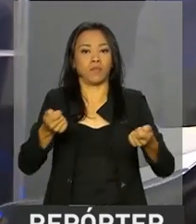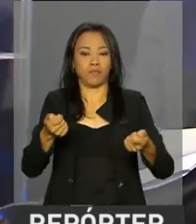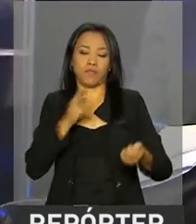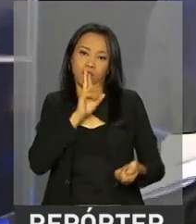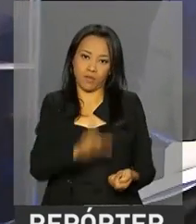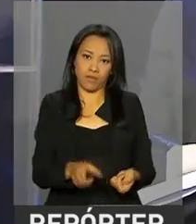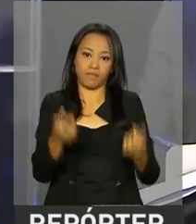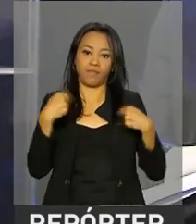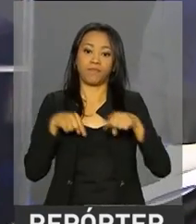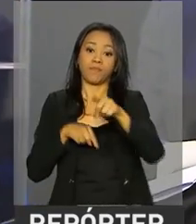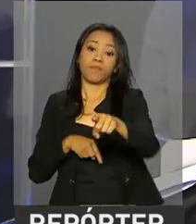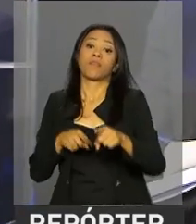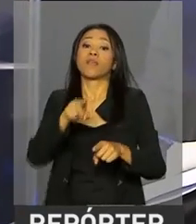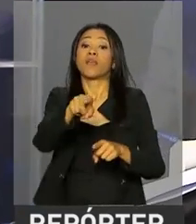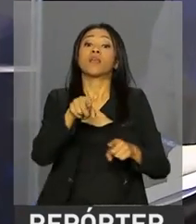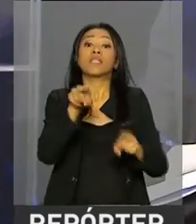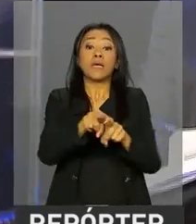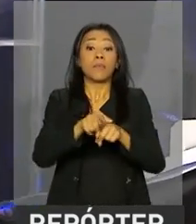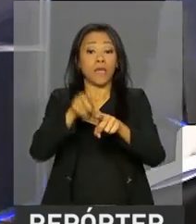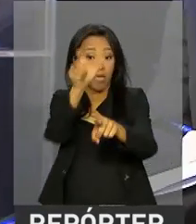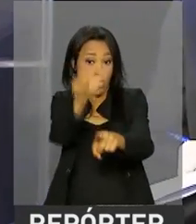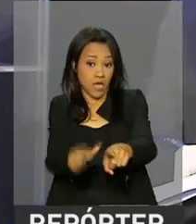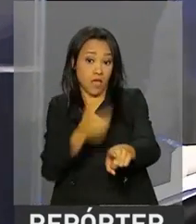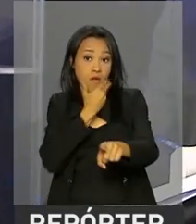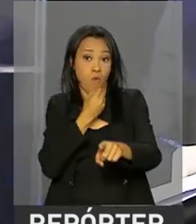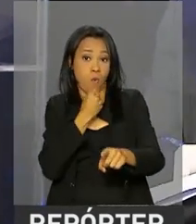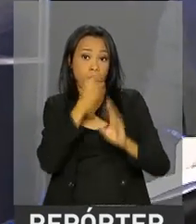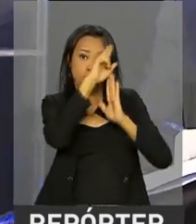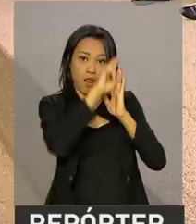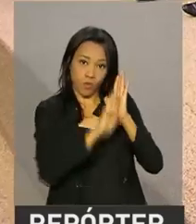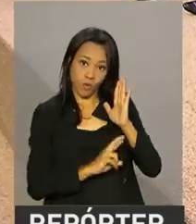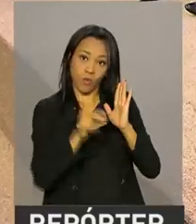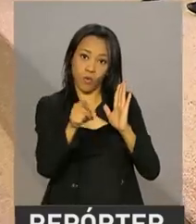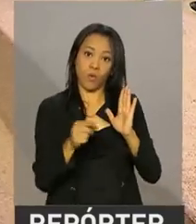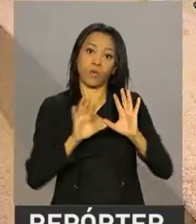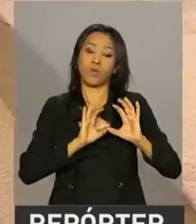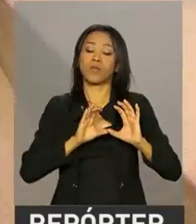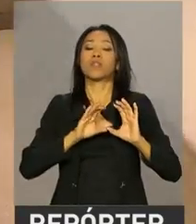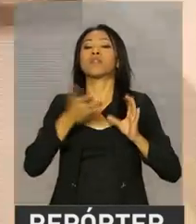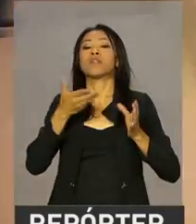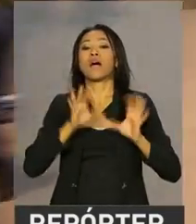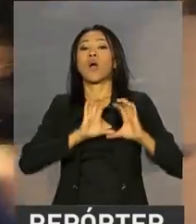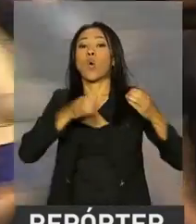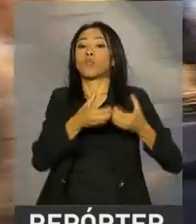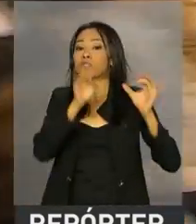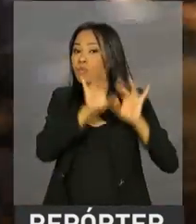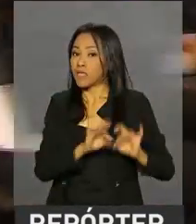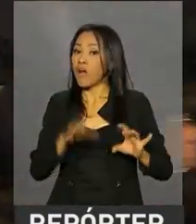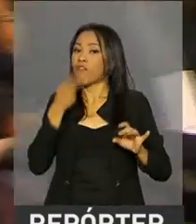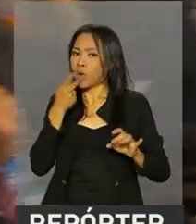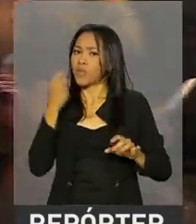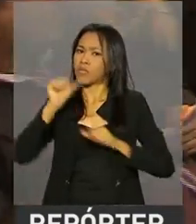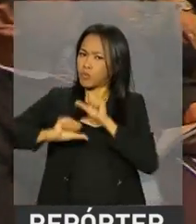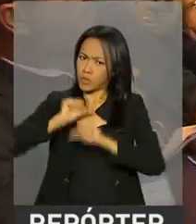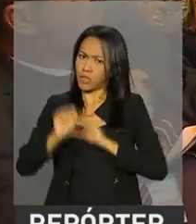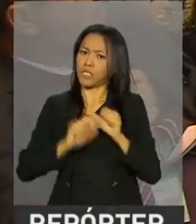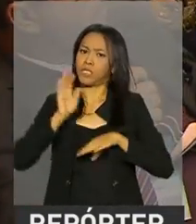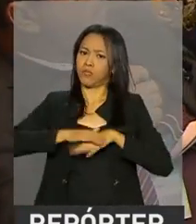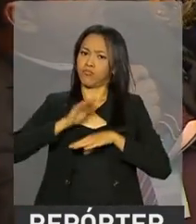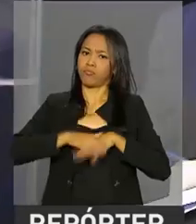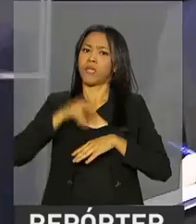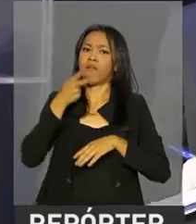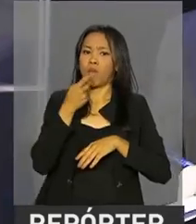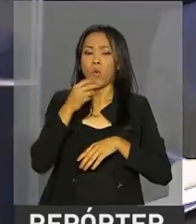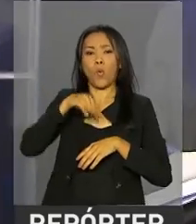proposta na comissão especial da câmara também participou dos debates e falou sobre as mudanças feitas por ele na proposta Artur